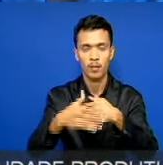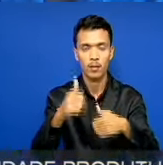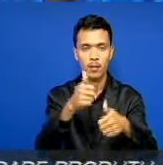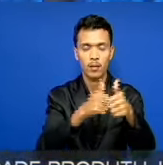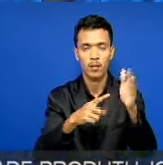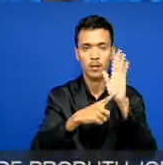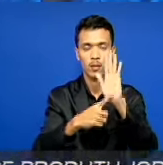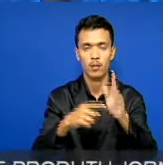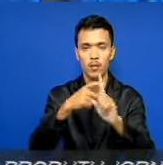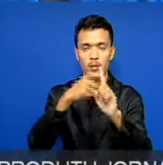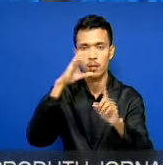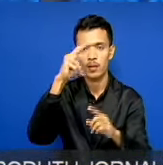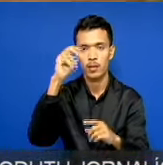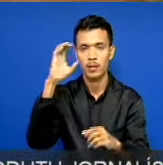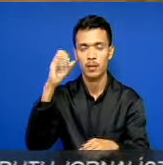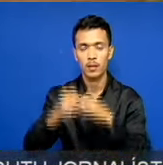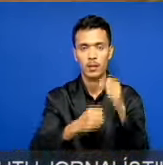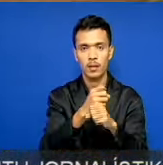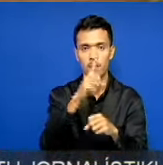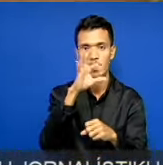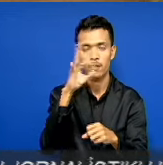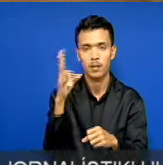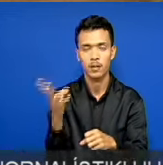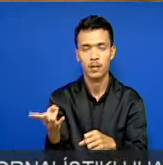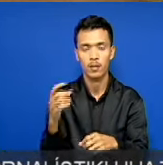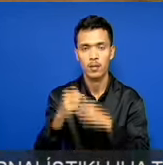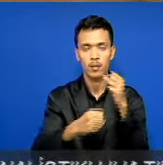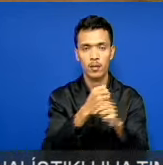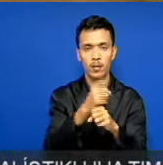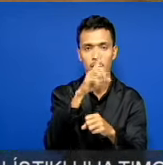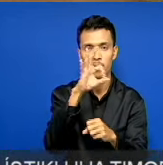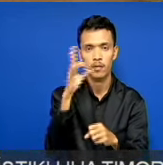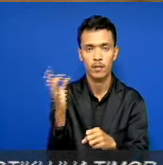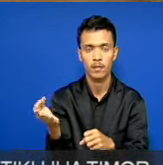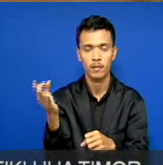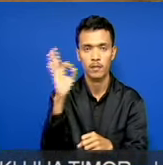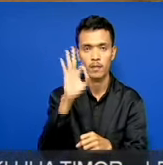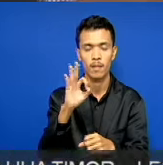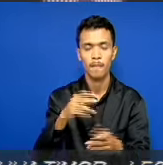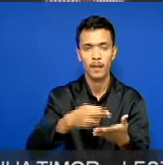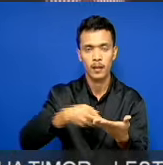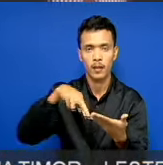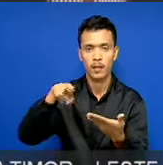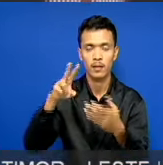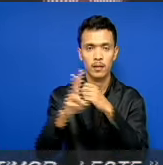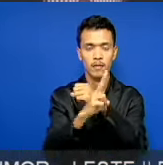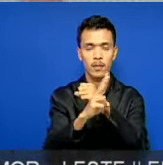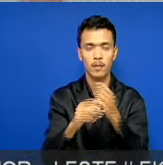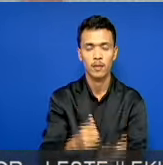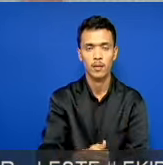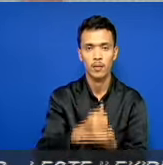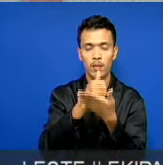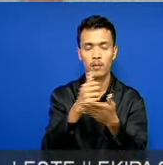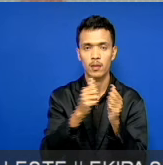tu sia o alunulu tor rihuida tu sia se alunulu resencia resiste vítima torturação tratamento cruel no hamta